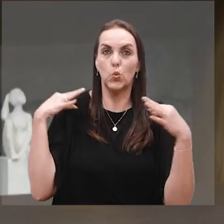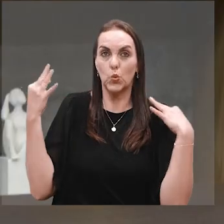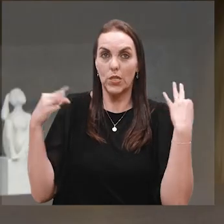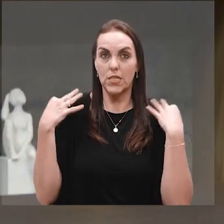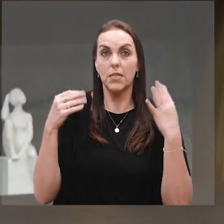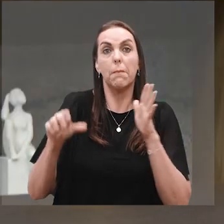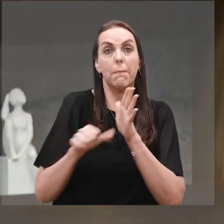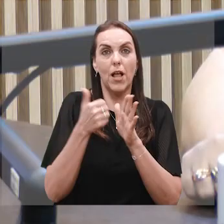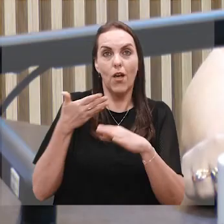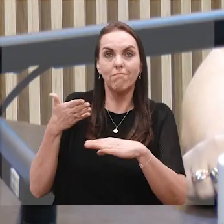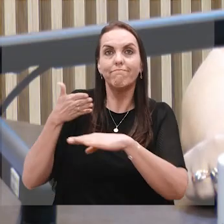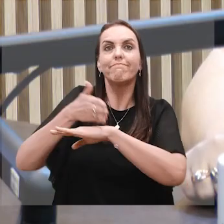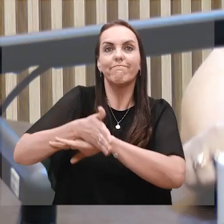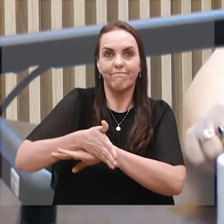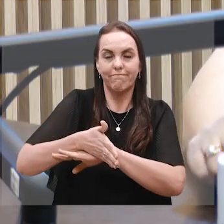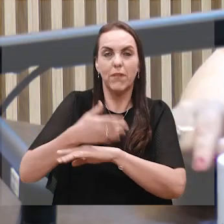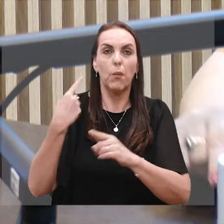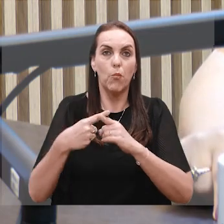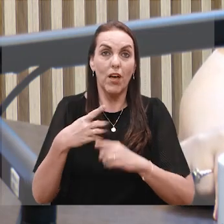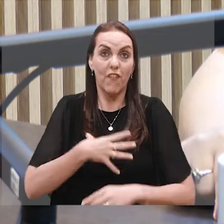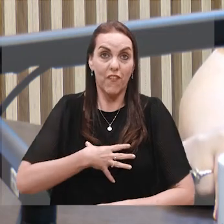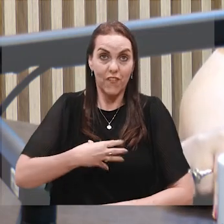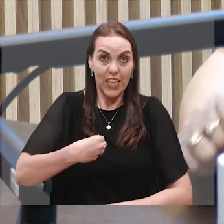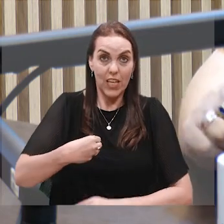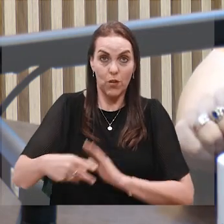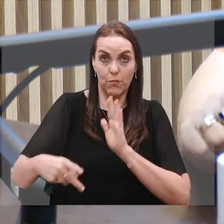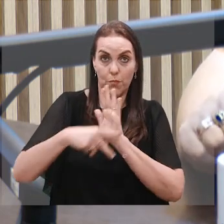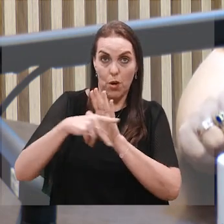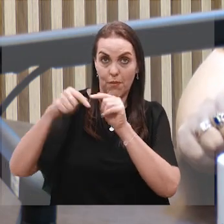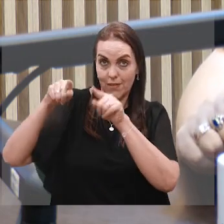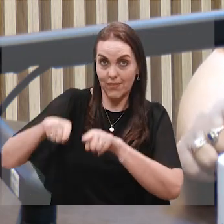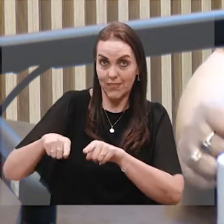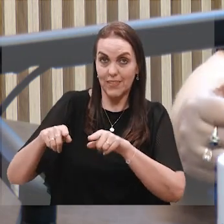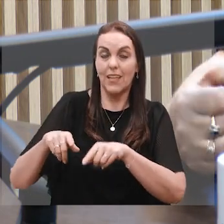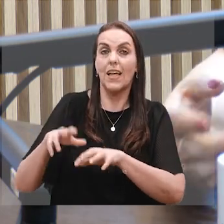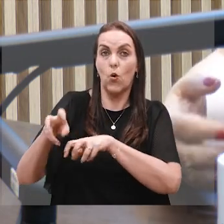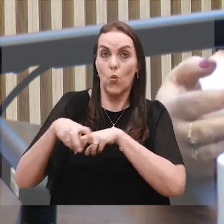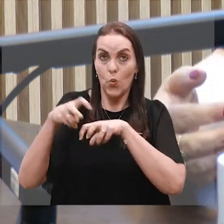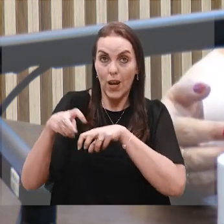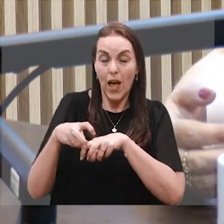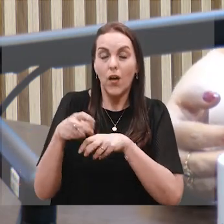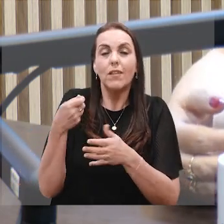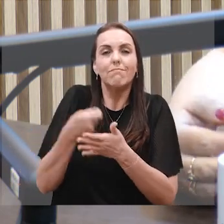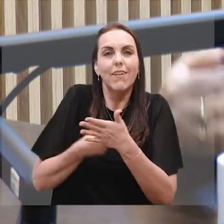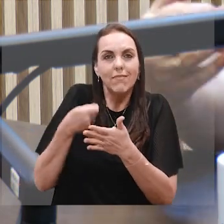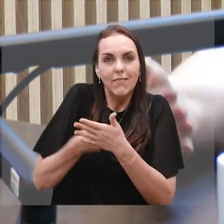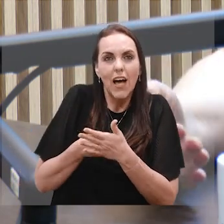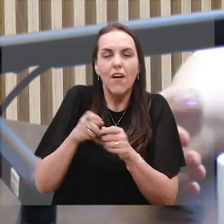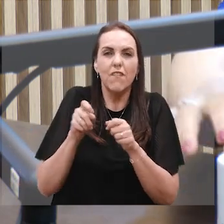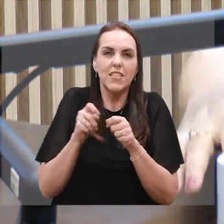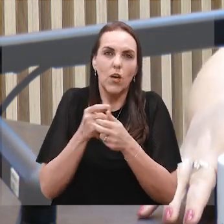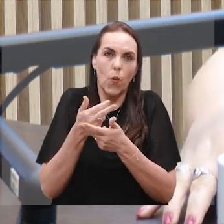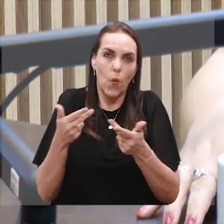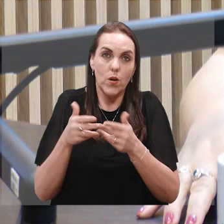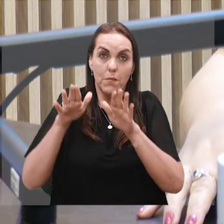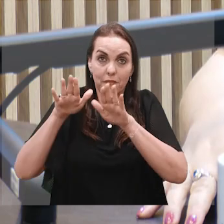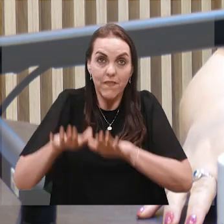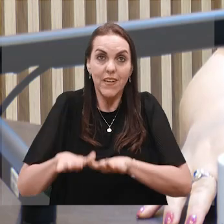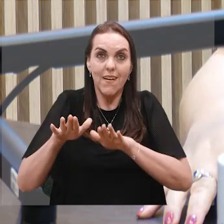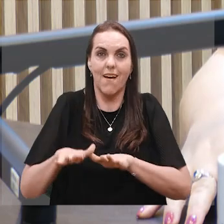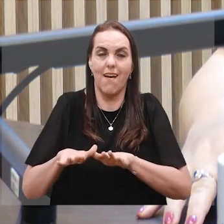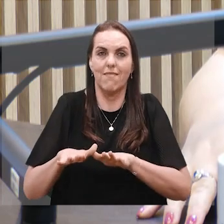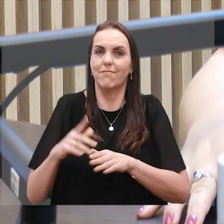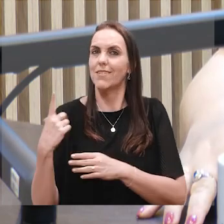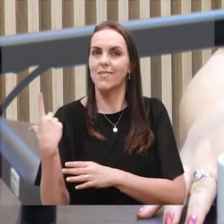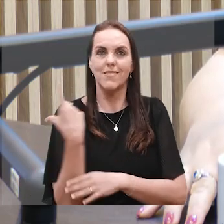acesso melhor. Certo, porque se os filhos ficarem, eles também vão tentar fazer algo para ficarem na